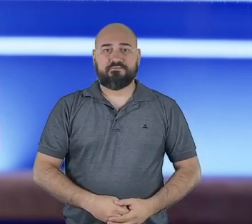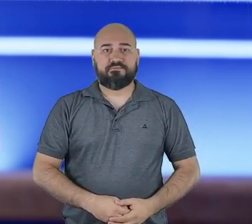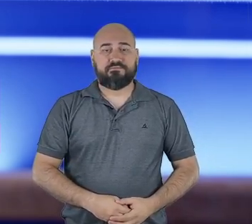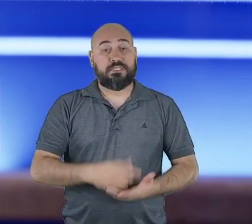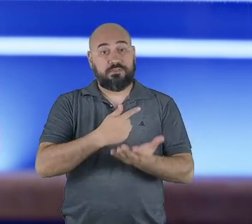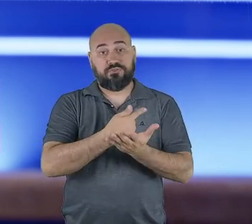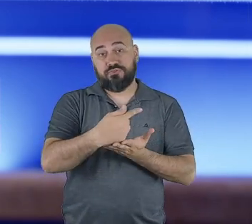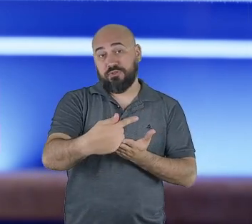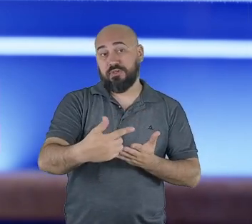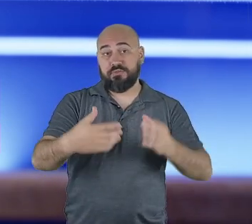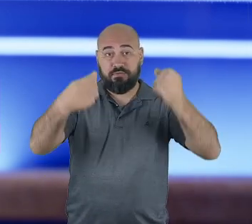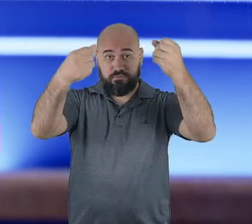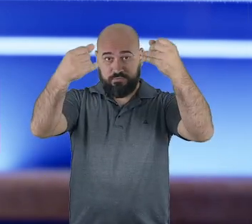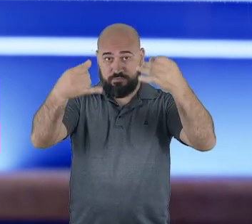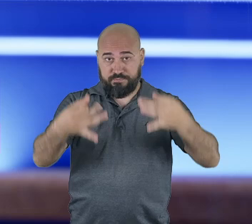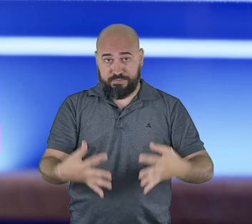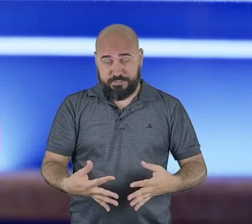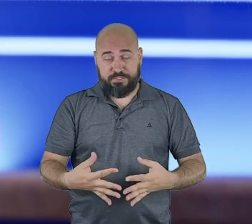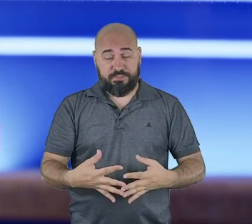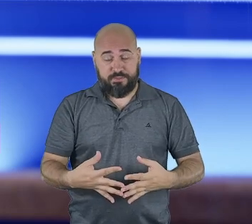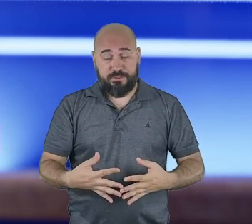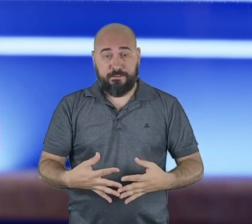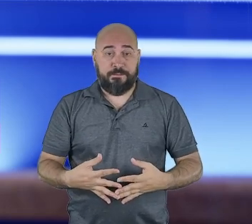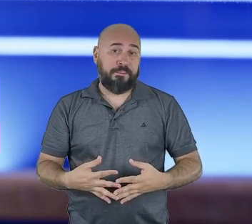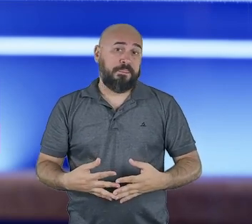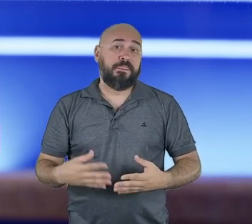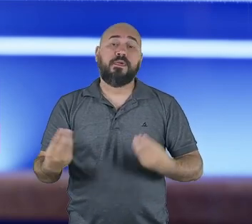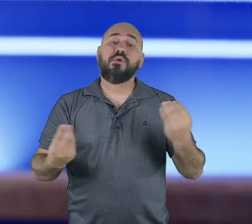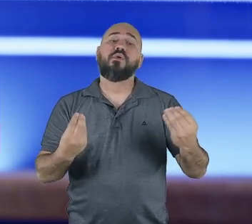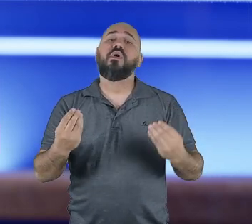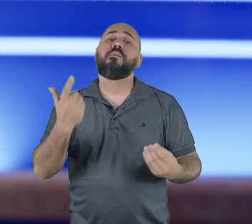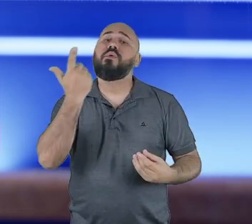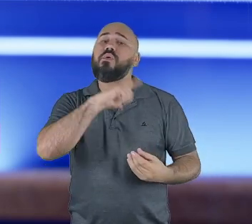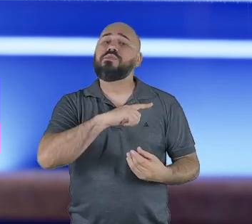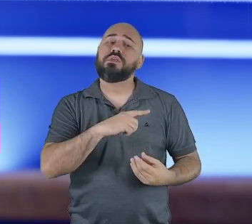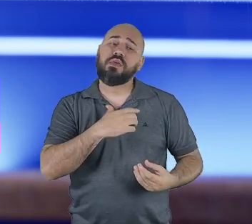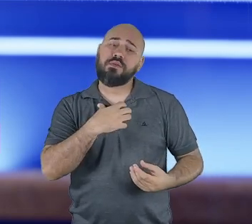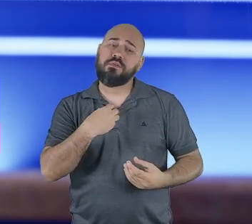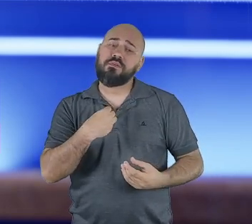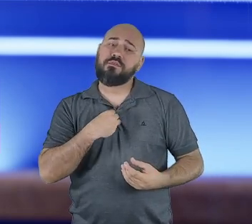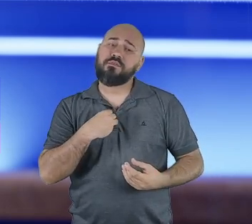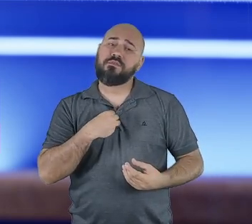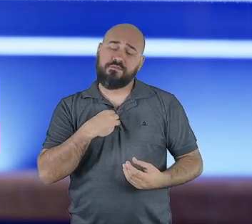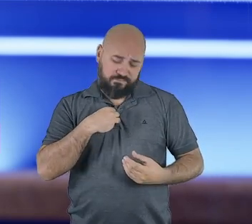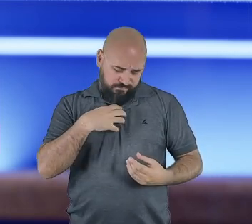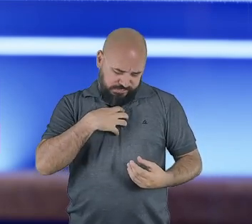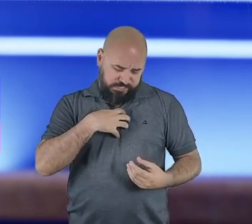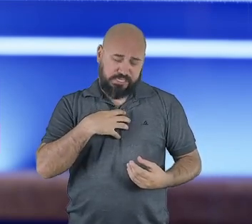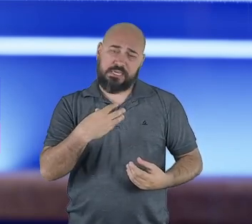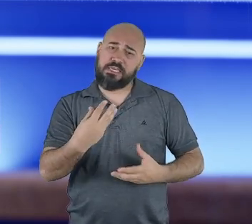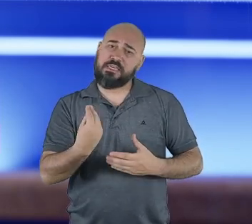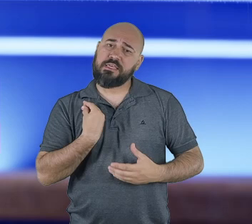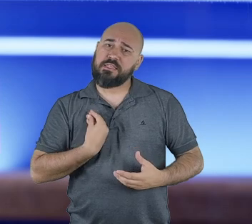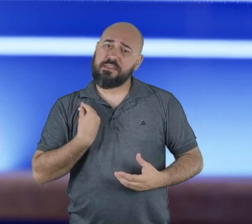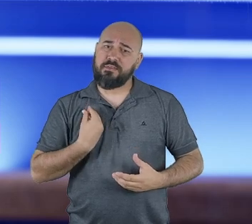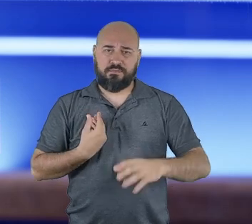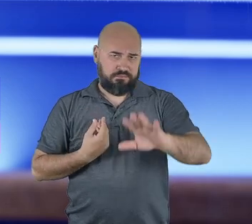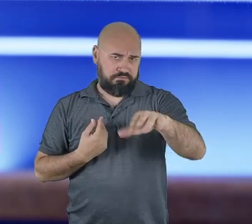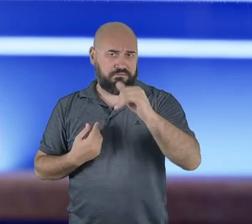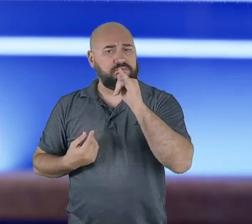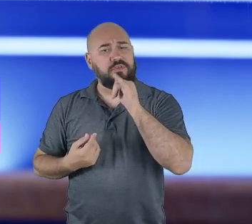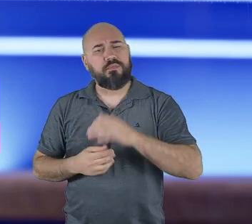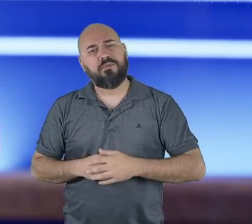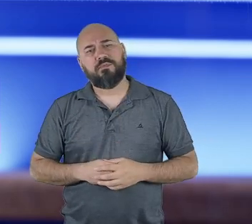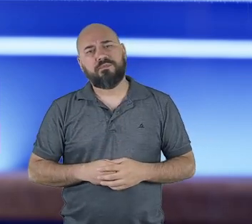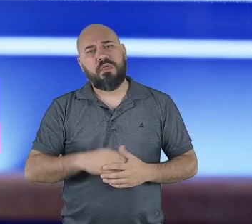encontramos uma expressão bíblica que reforça a permanência da nossa essência. Diz assim: será que o